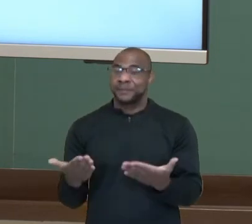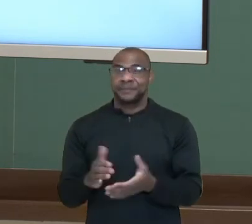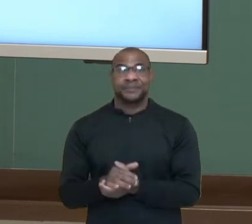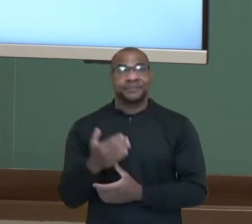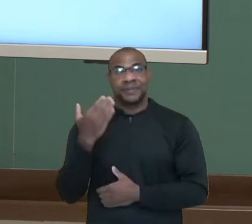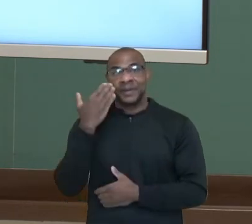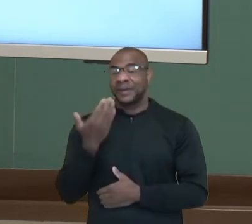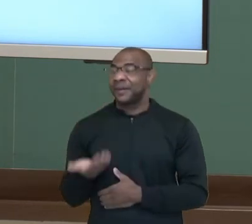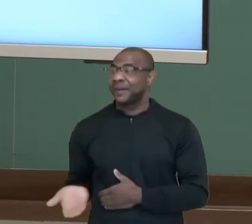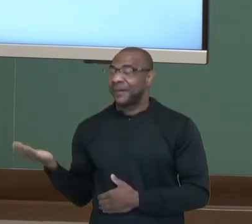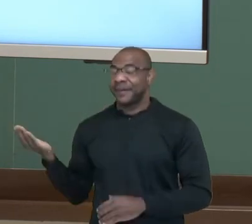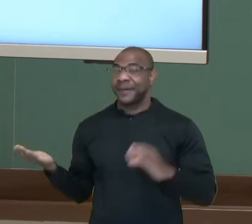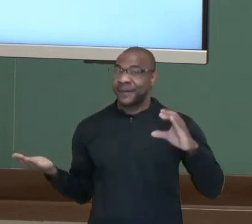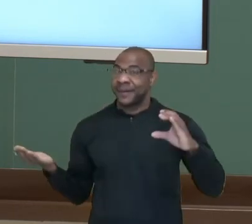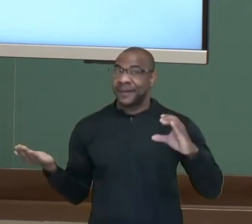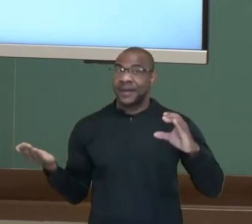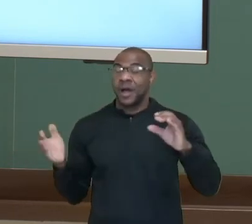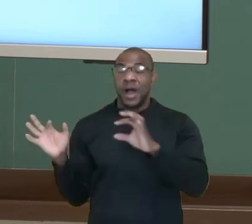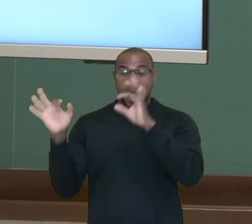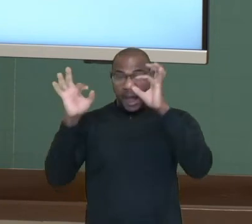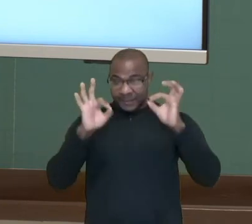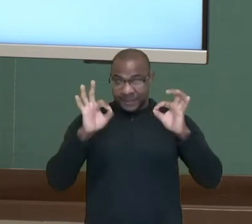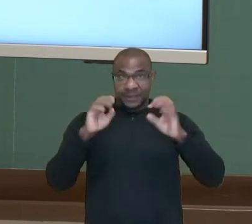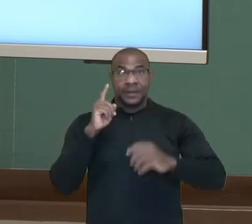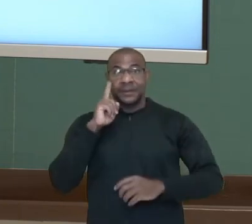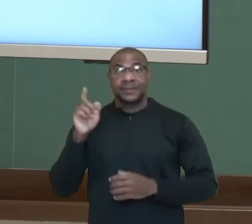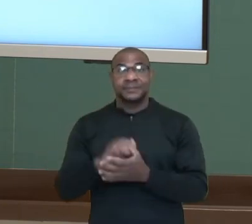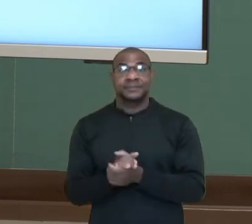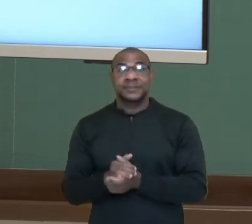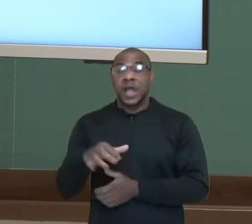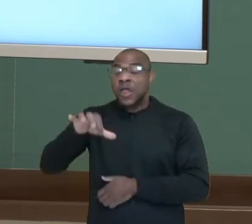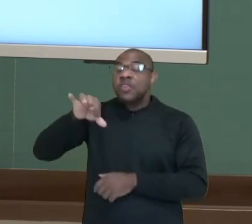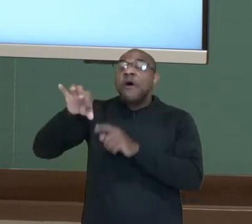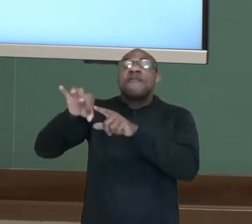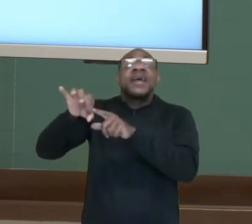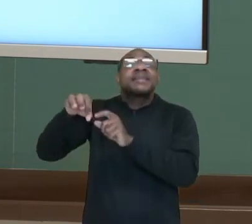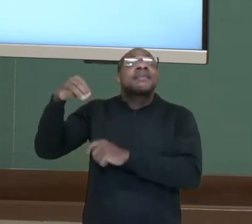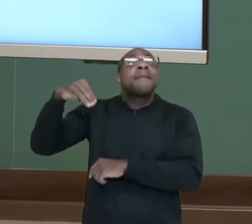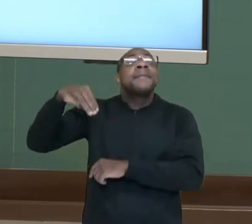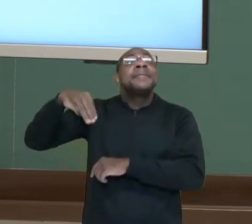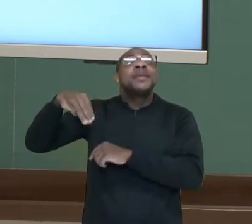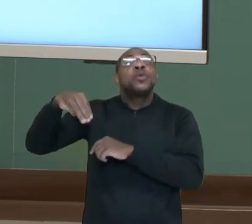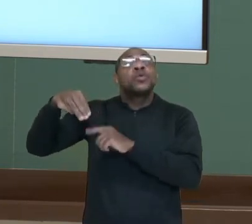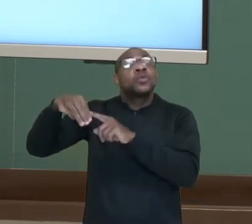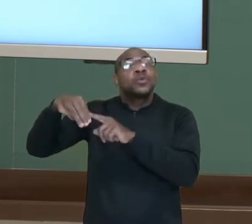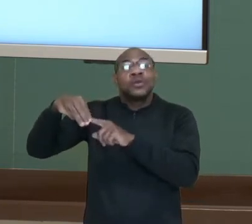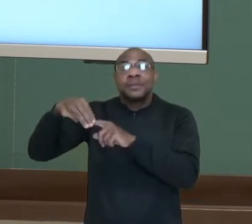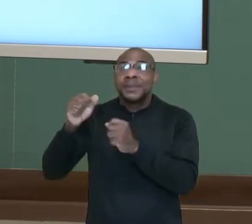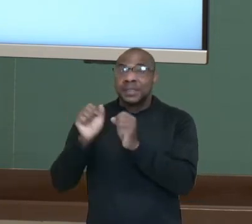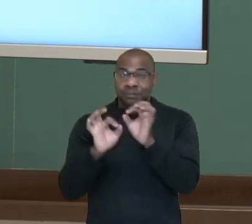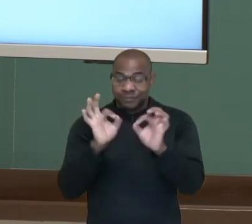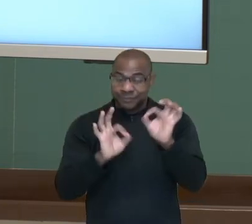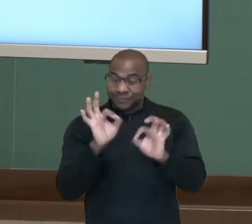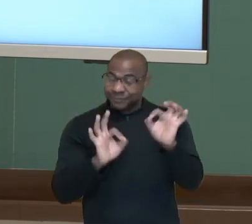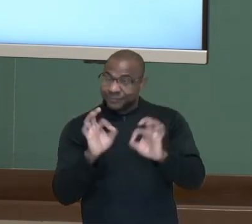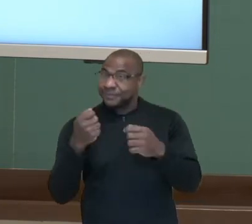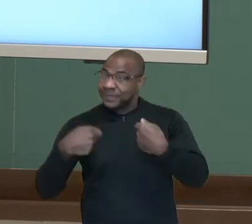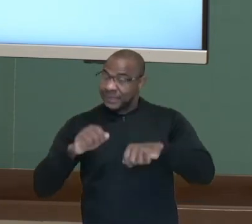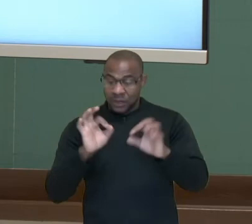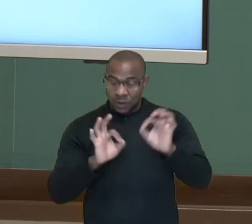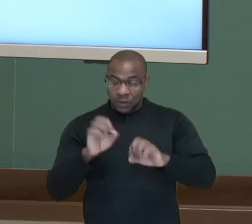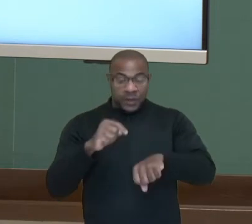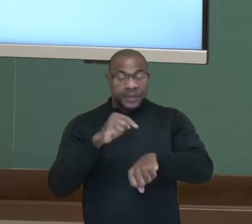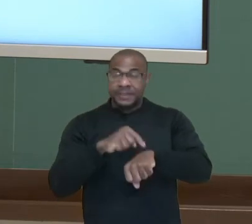letra C, tem que pensar um pouquinho mais, porque ele pergunta em 90 minutos. 90 minutos eu tenho que fazer um ajuste de unidades aí de